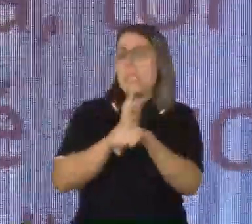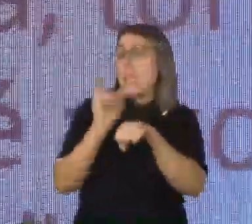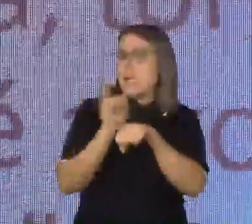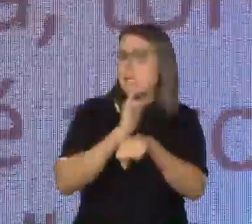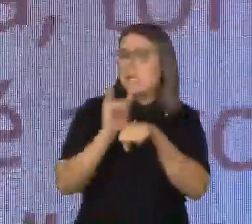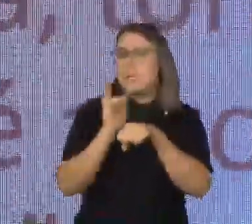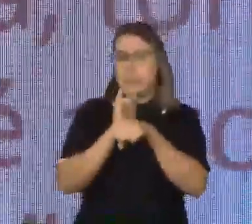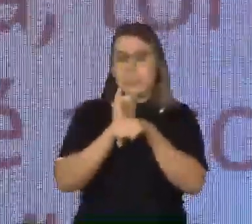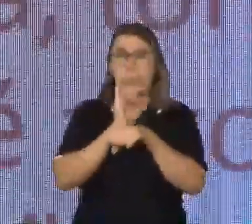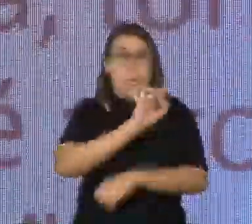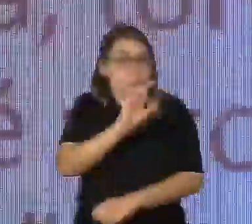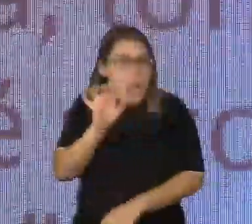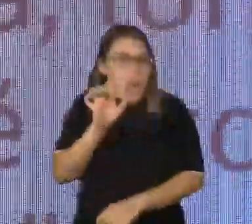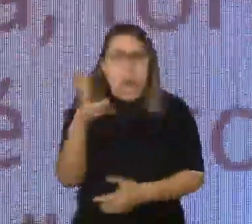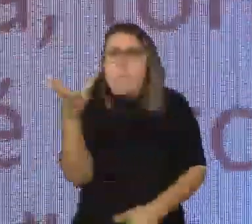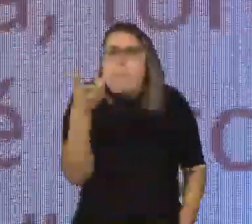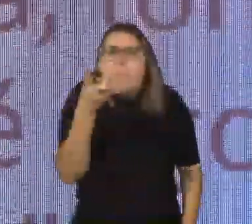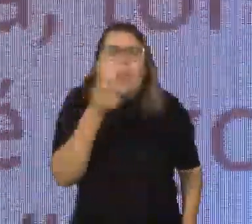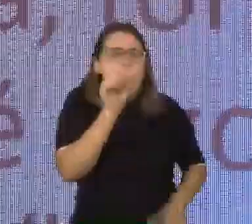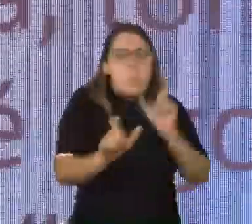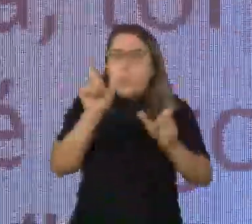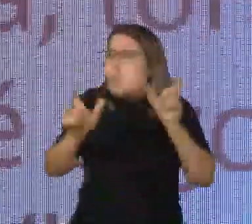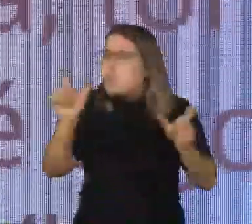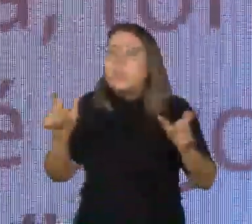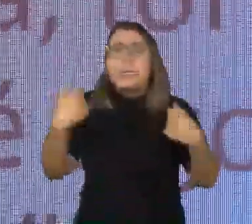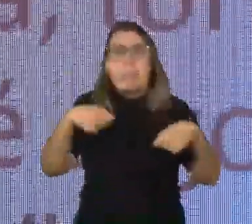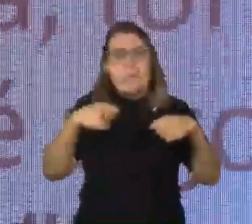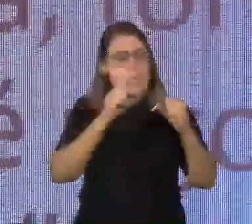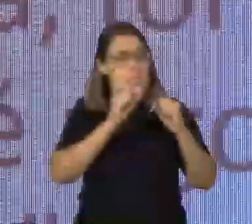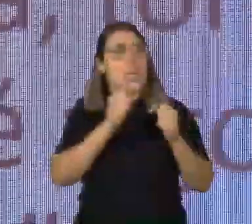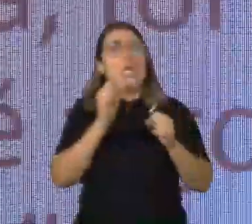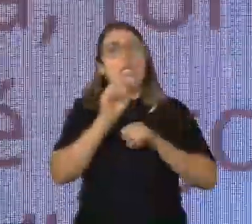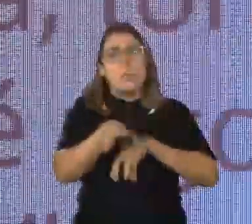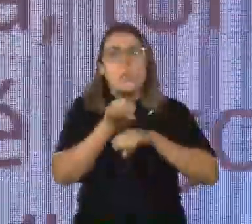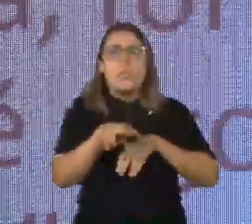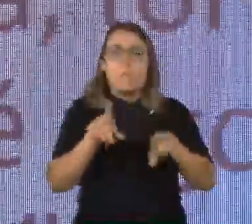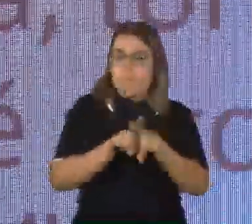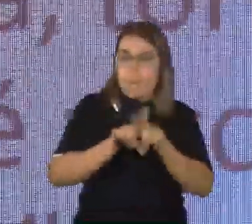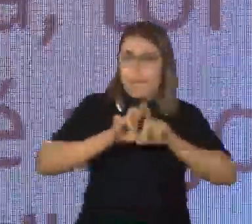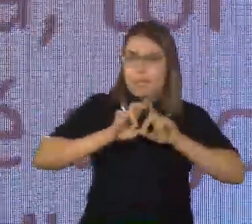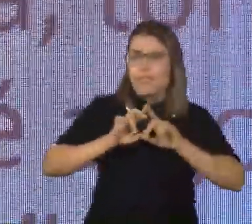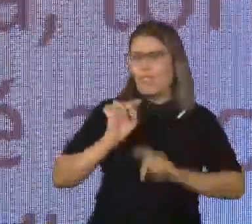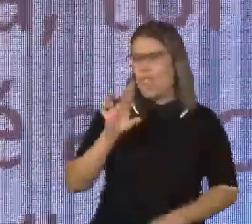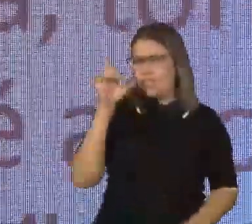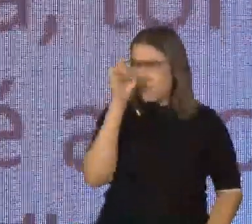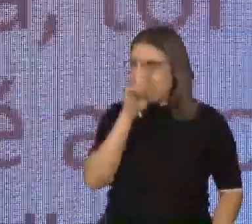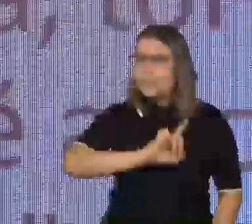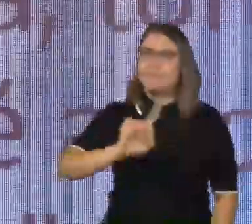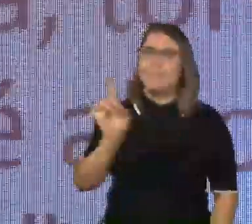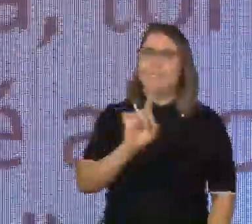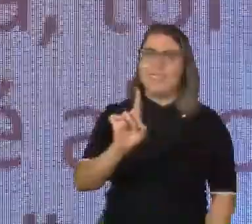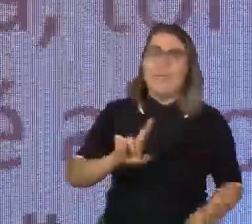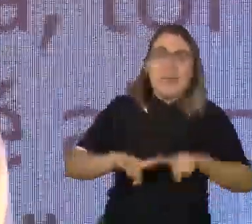qualquer indivíduo e que potencializa a educação nas habilidades e não nas dificuldades.